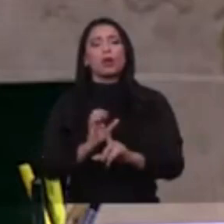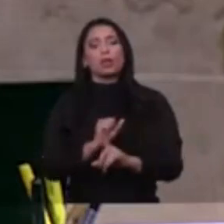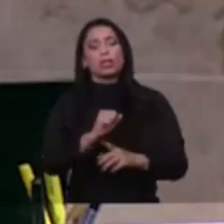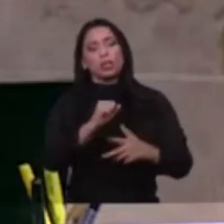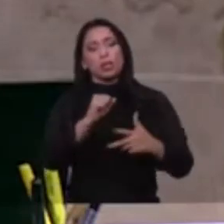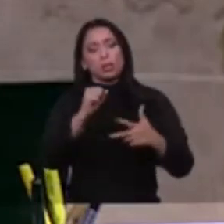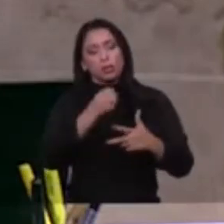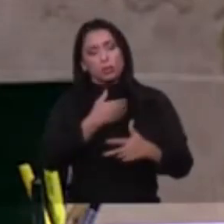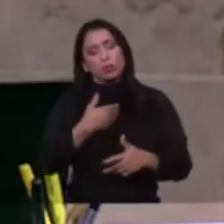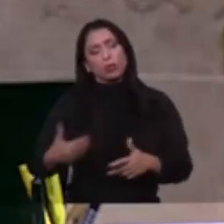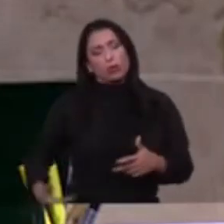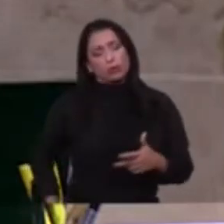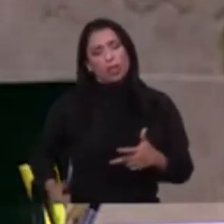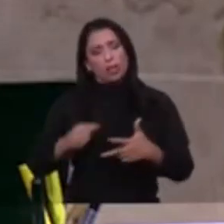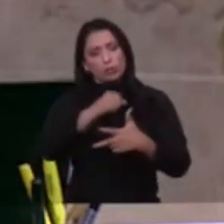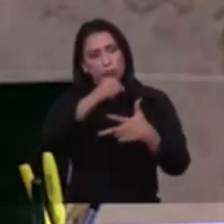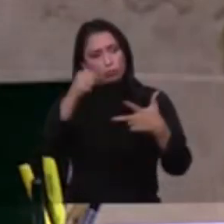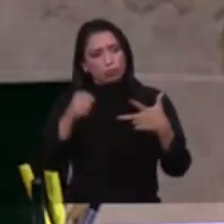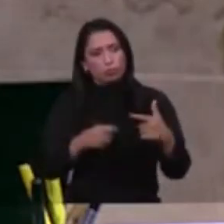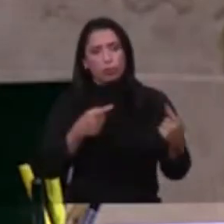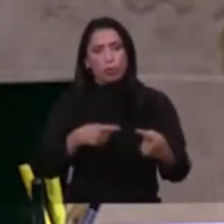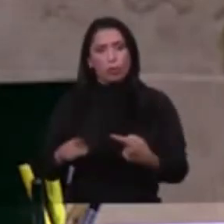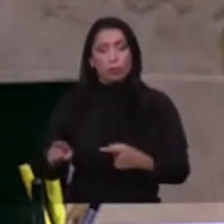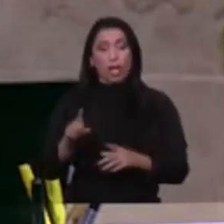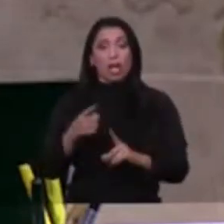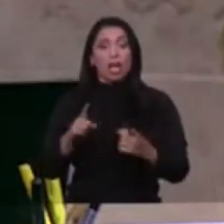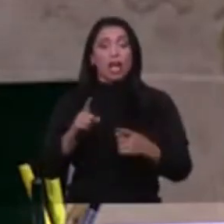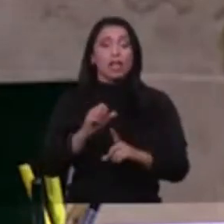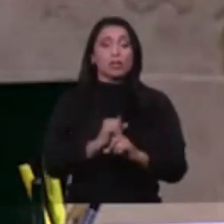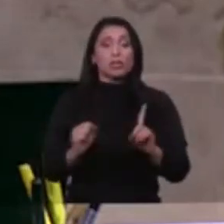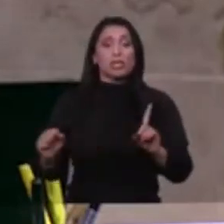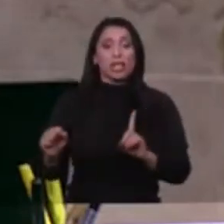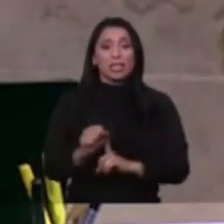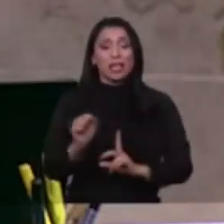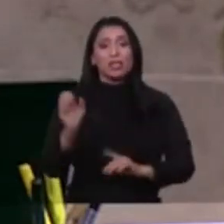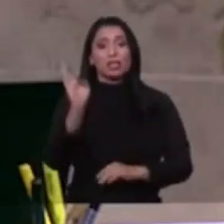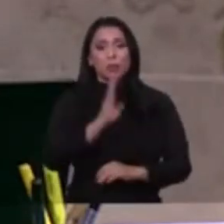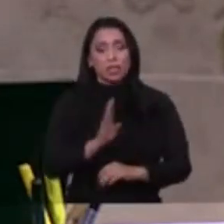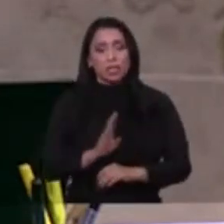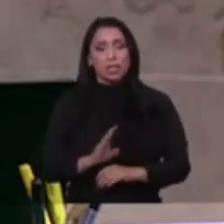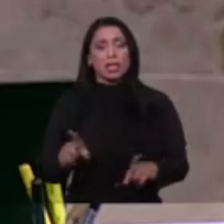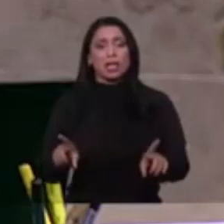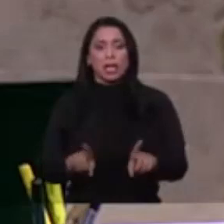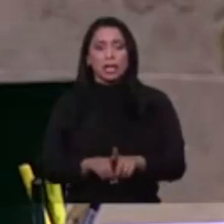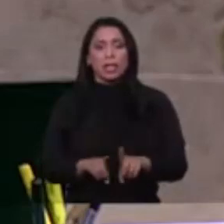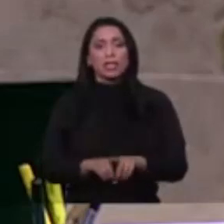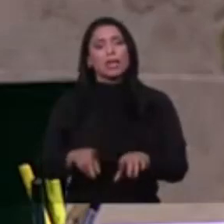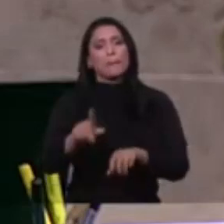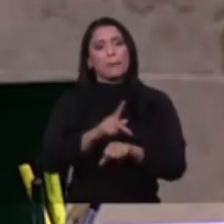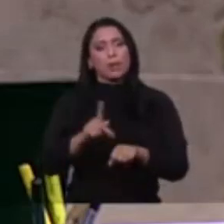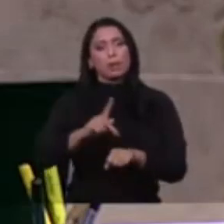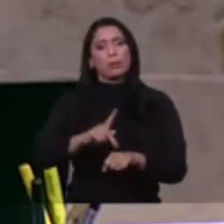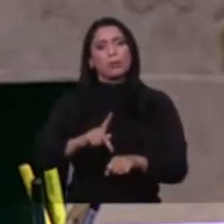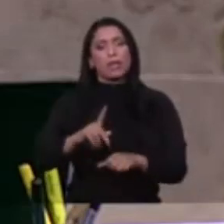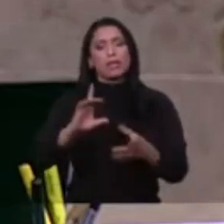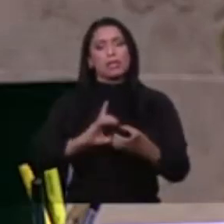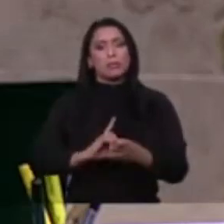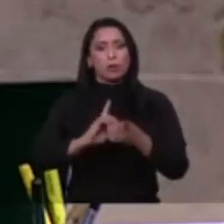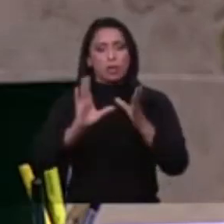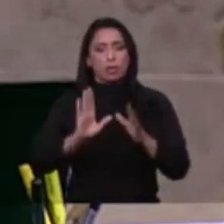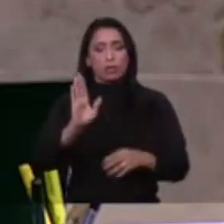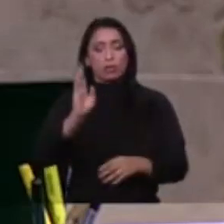constituídos, ao patrimônio histórico e cultural da sociedade brasileira, bem como ao Estado Democrático de Direito. B. A